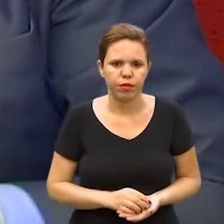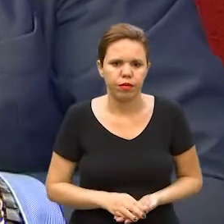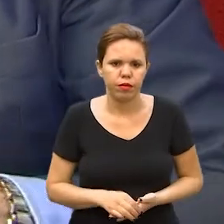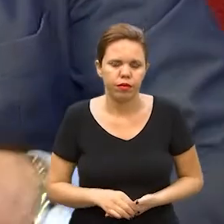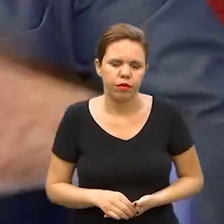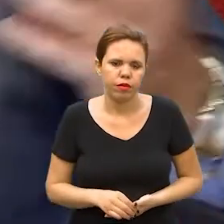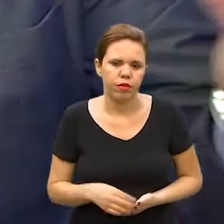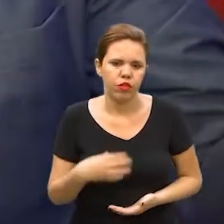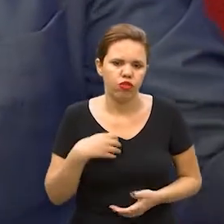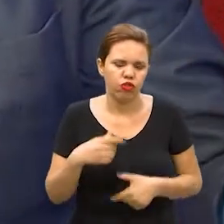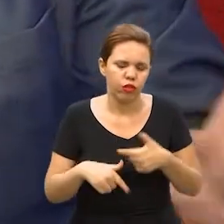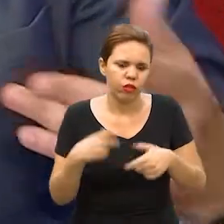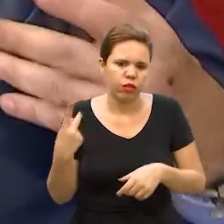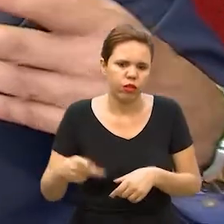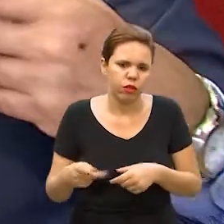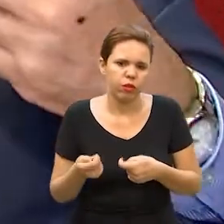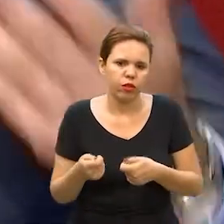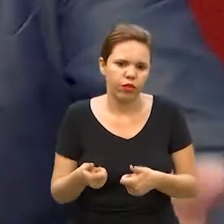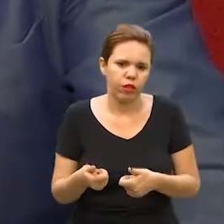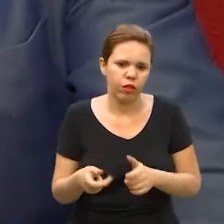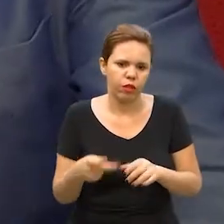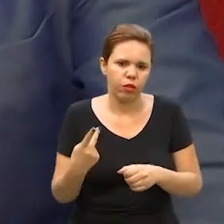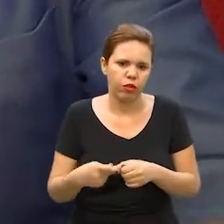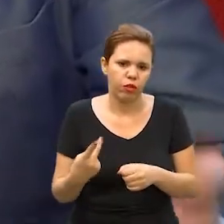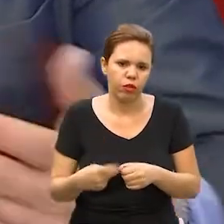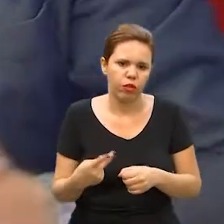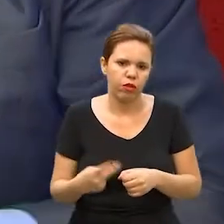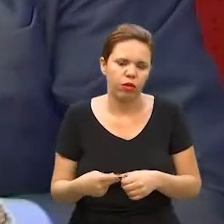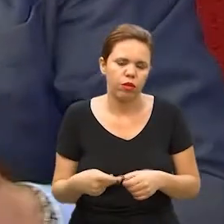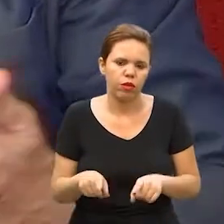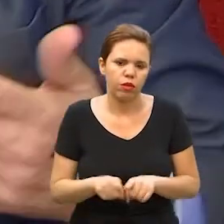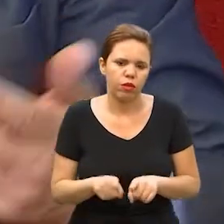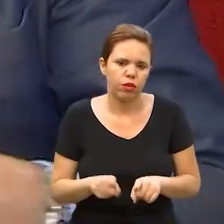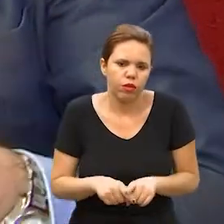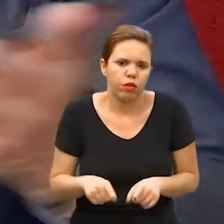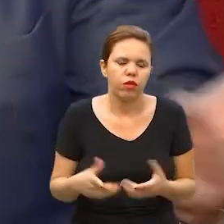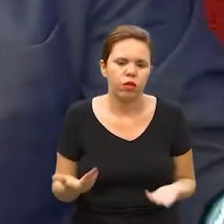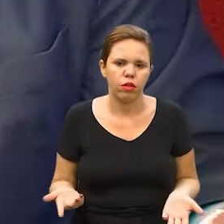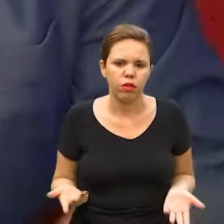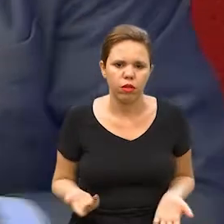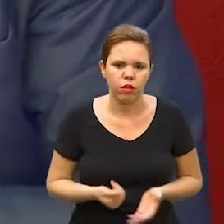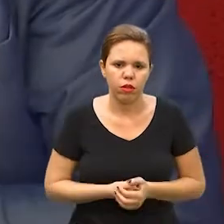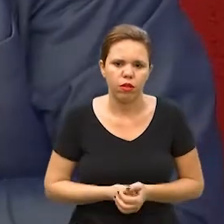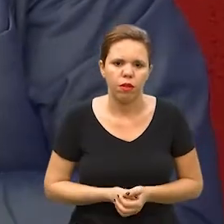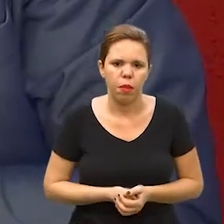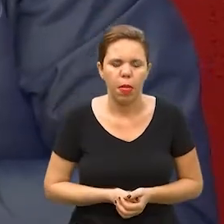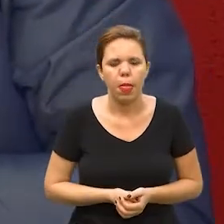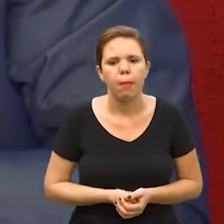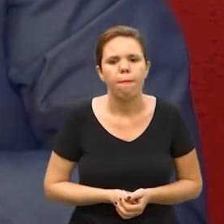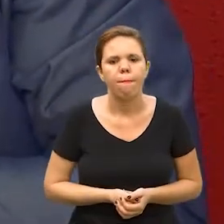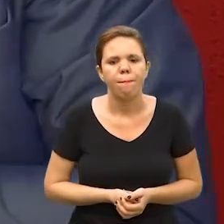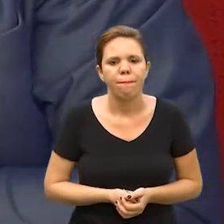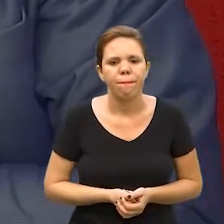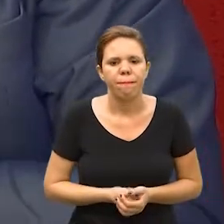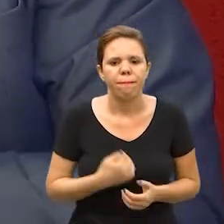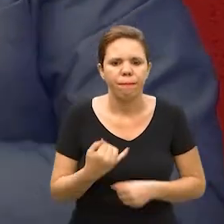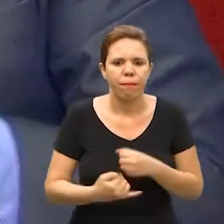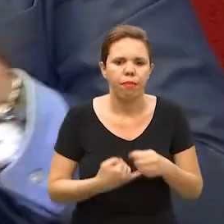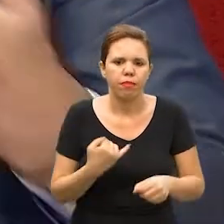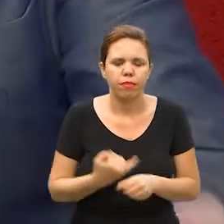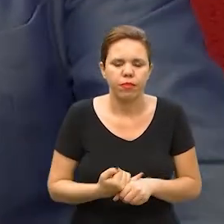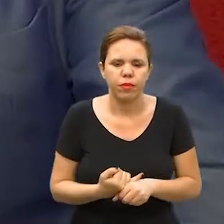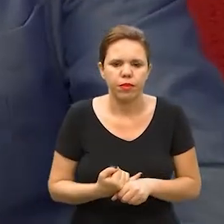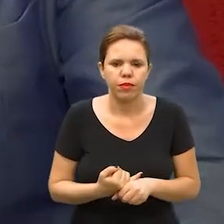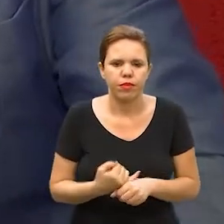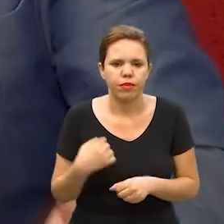na maneira que eles trabalham com a oferta dos produtos ou dos serviços deles através da internet ou